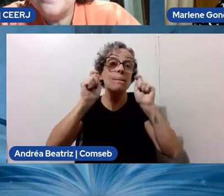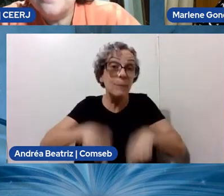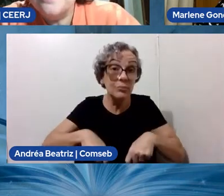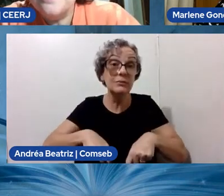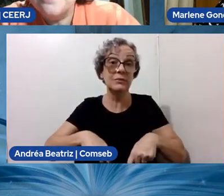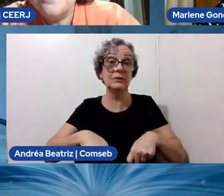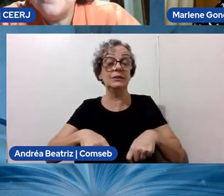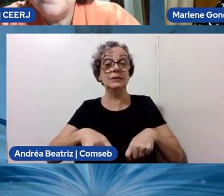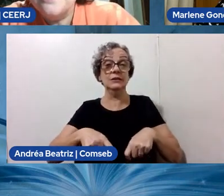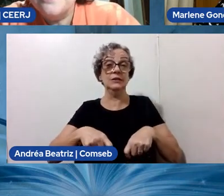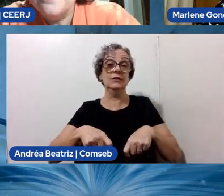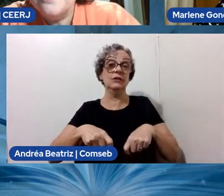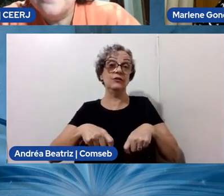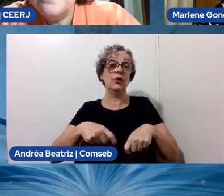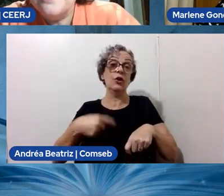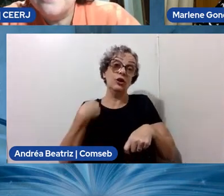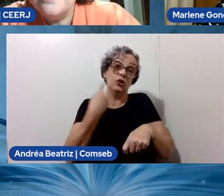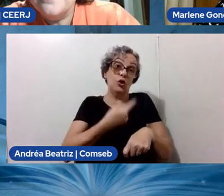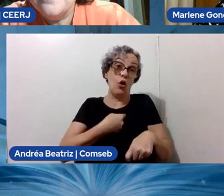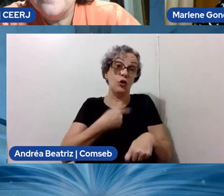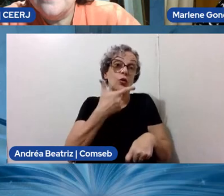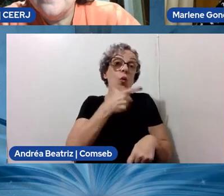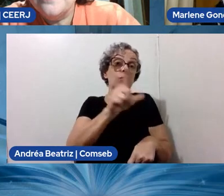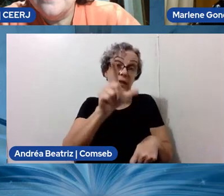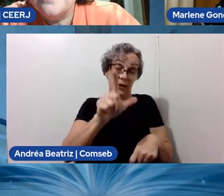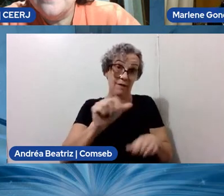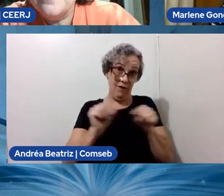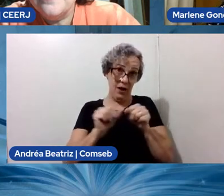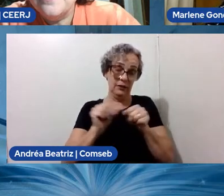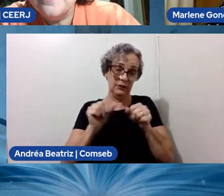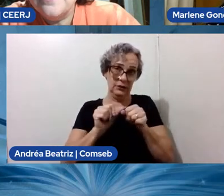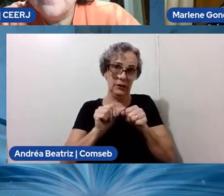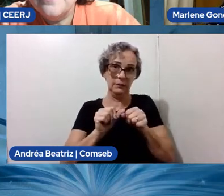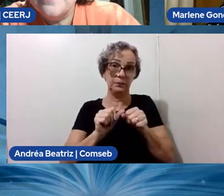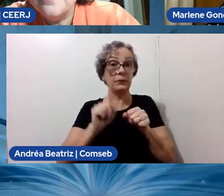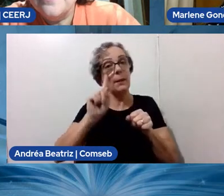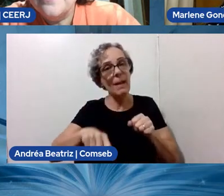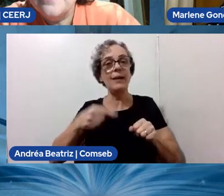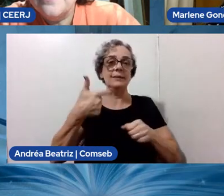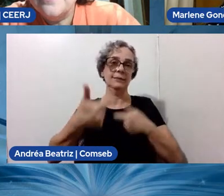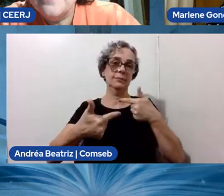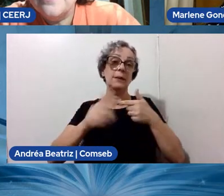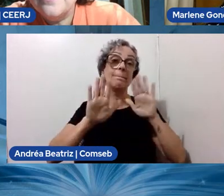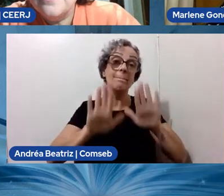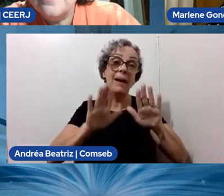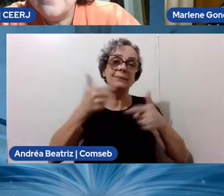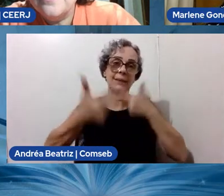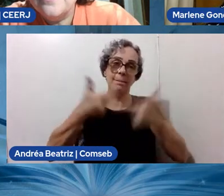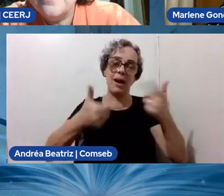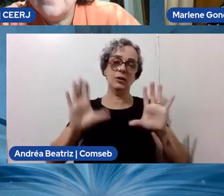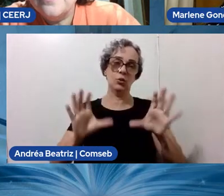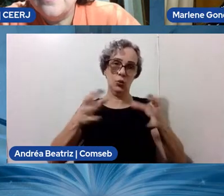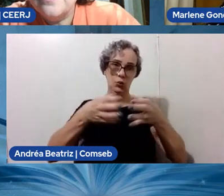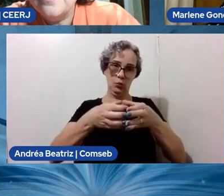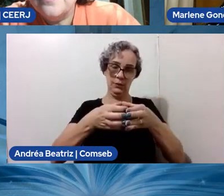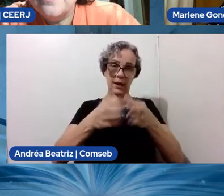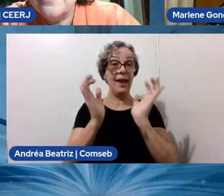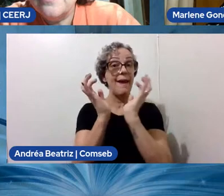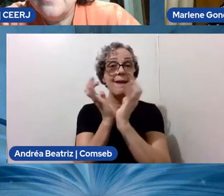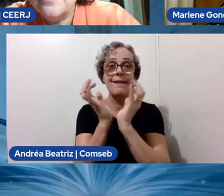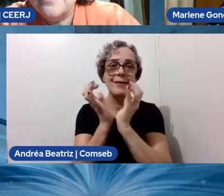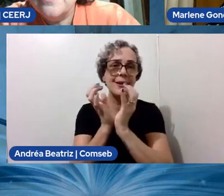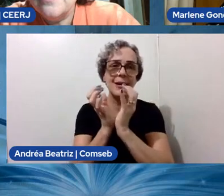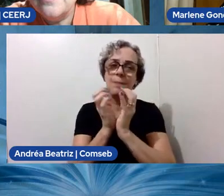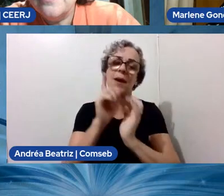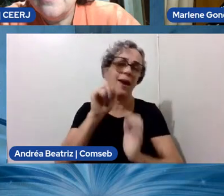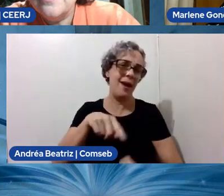de realização, tá bem? Mas trabalho em conjunto, fazer em equipe é sempre o ideal.